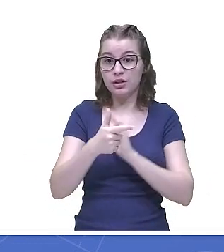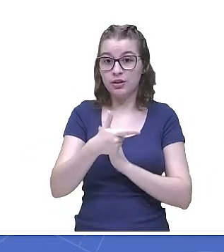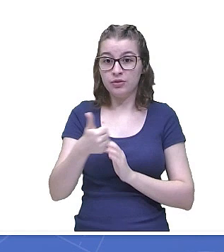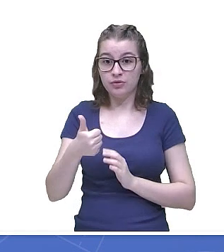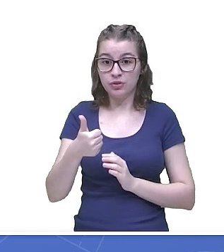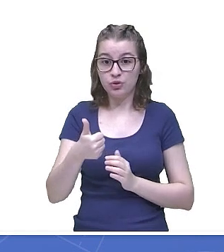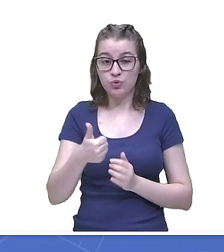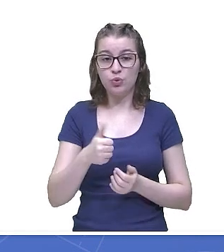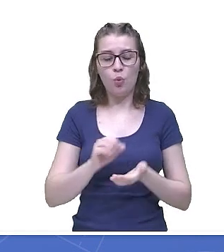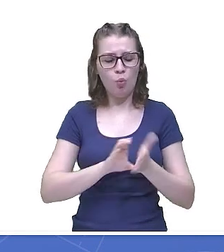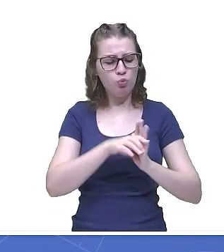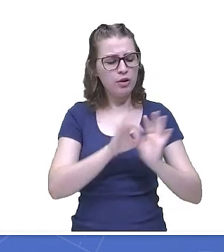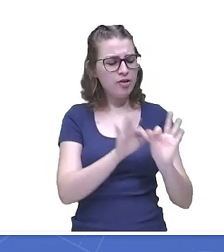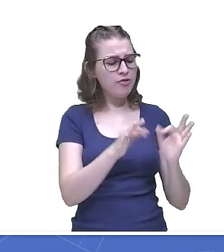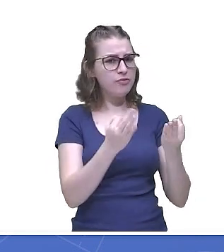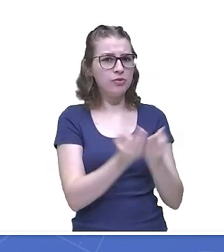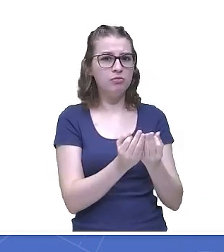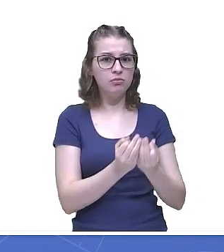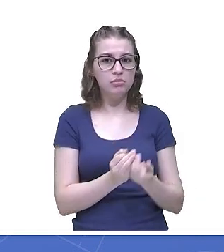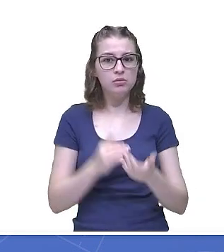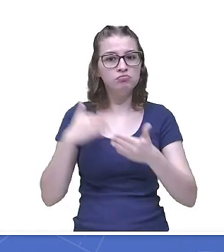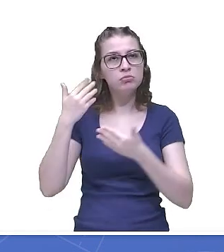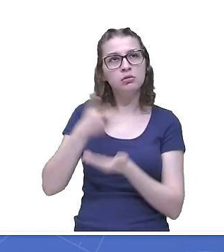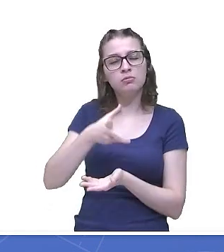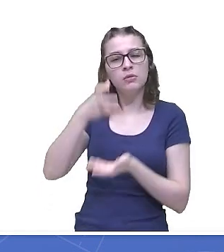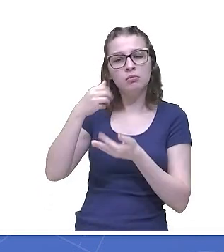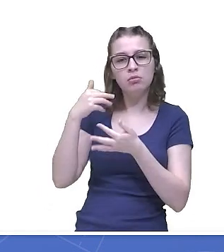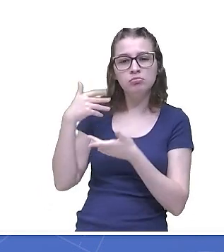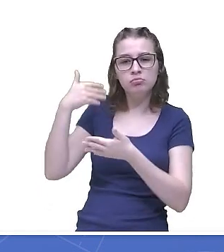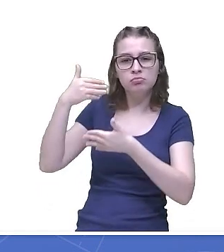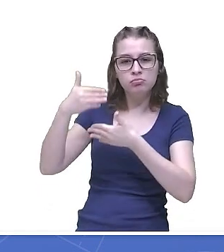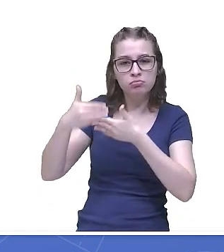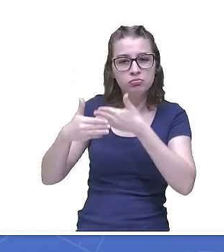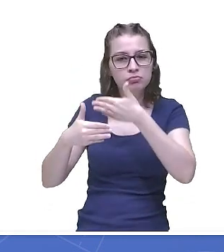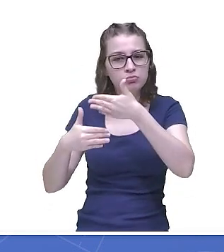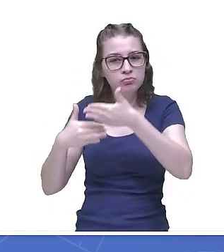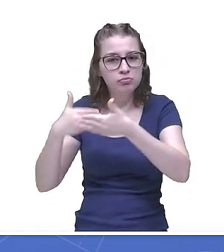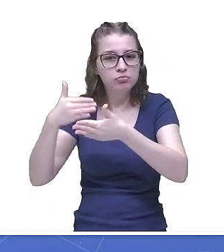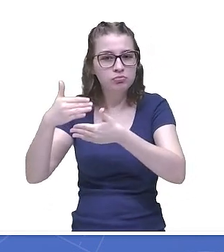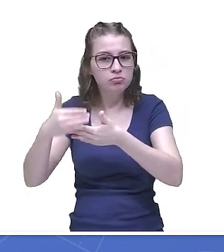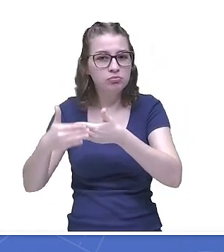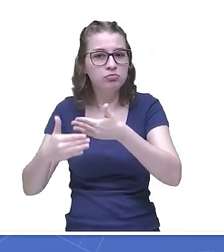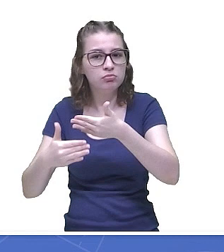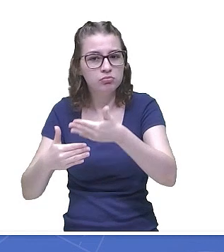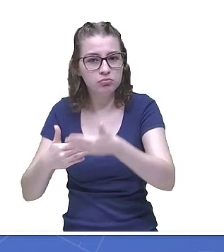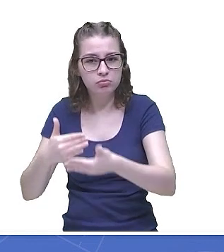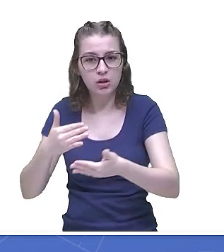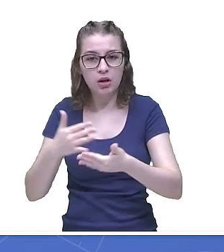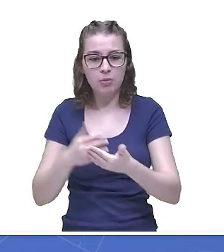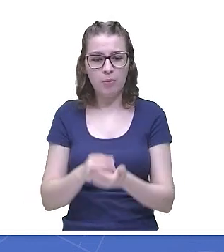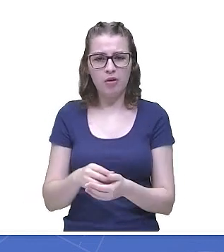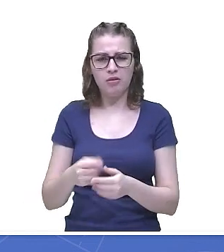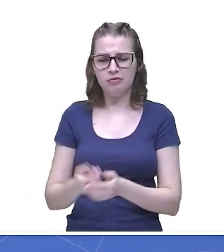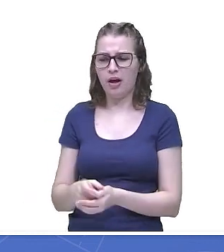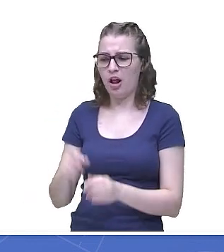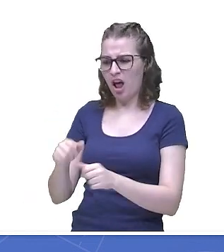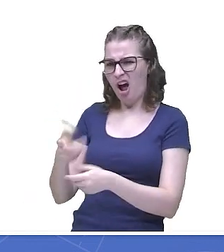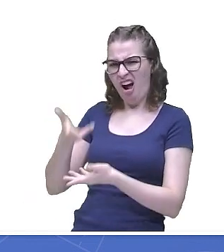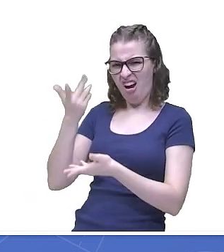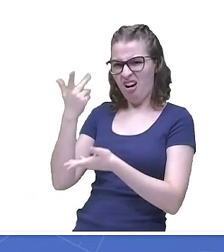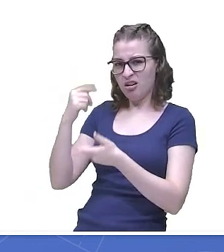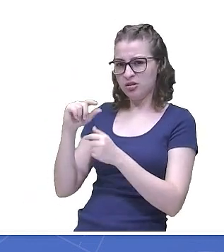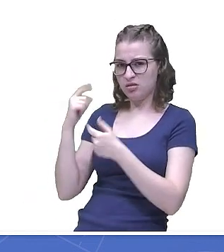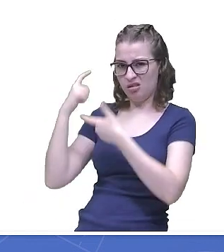vimos que progressivamente a sociedade vai abandonando aquele modelo tradicional,